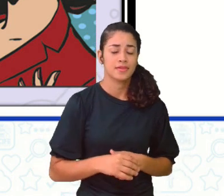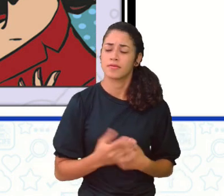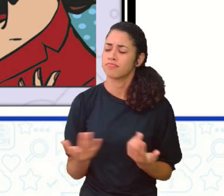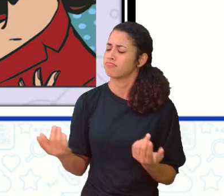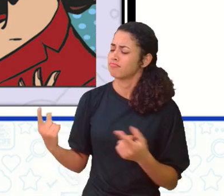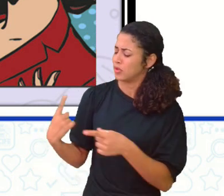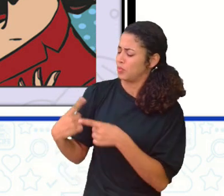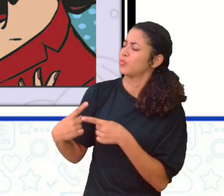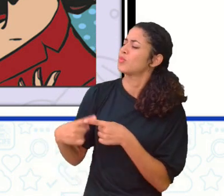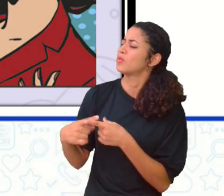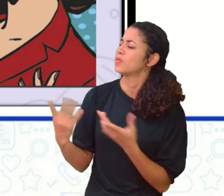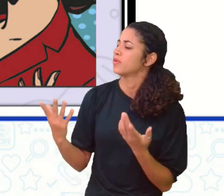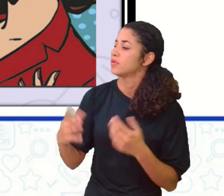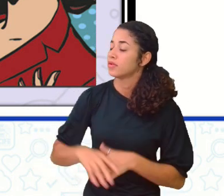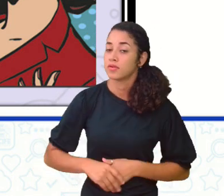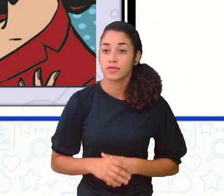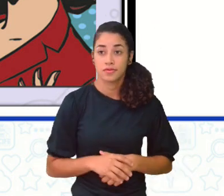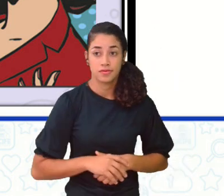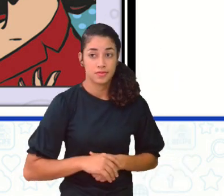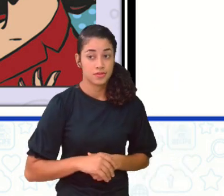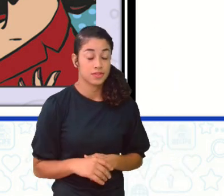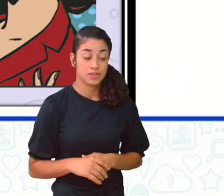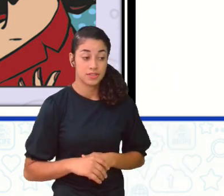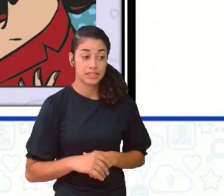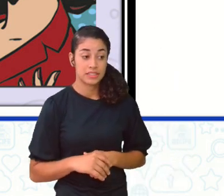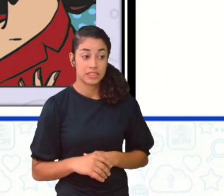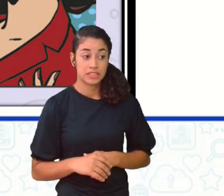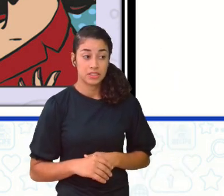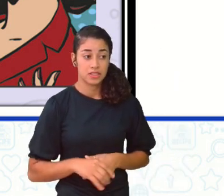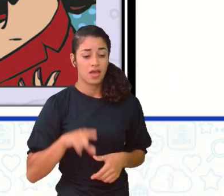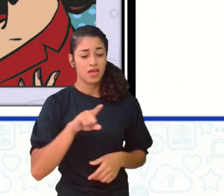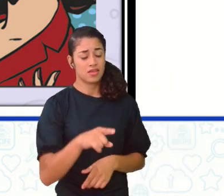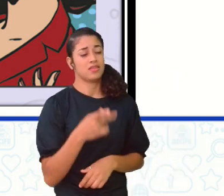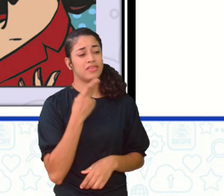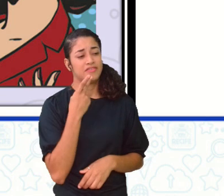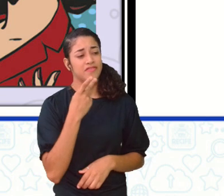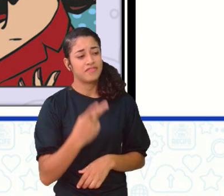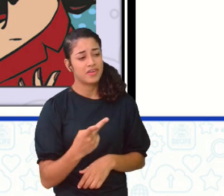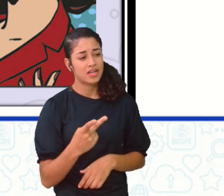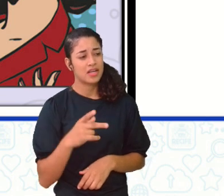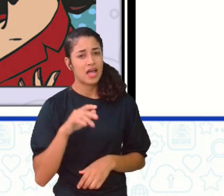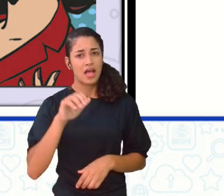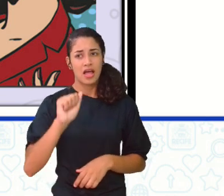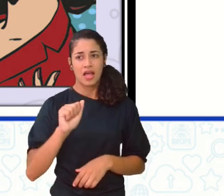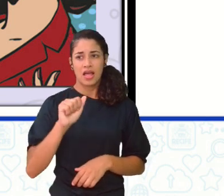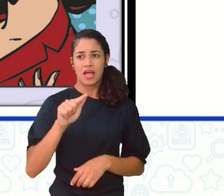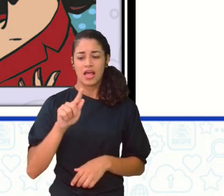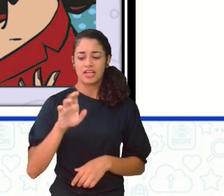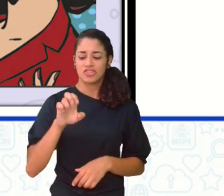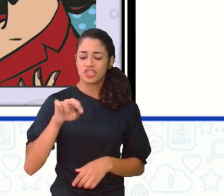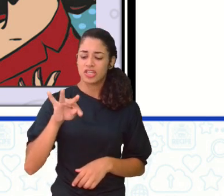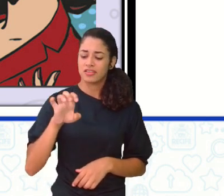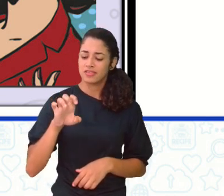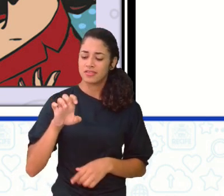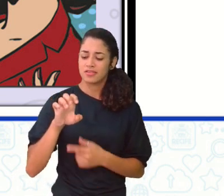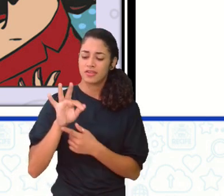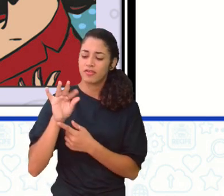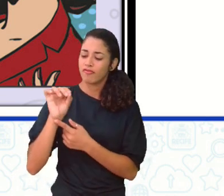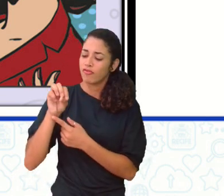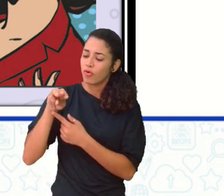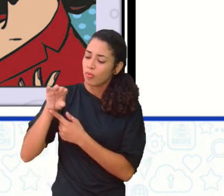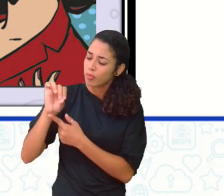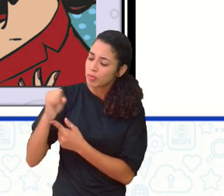por quê? Aí a outra responde, né? Ele fala, a gente fomos. Não